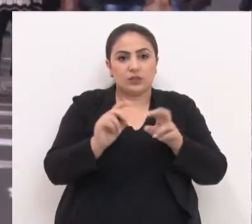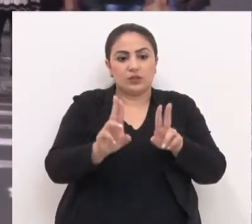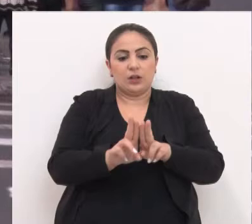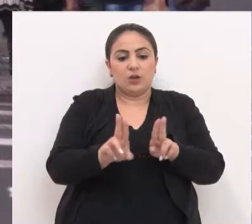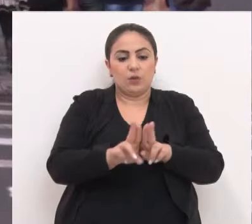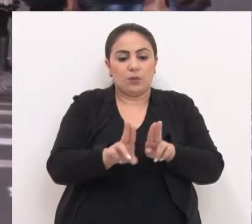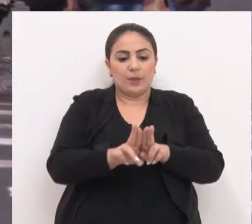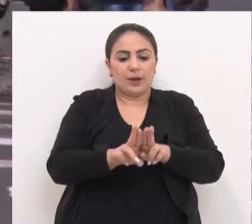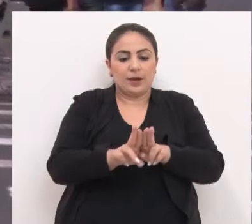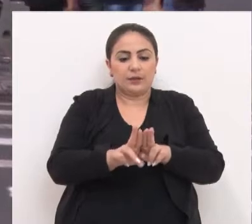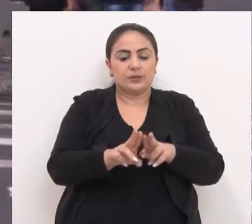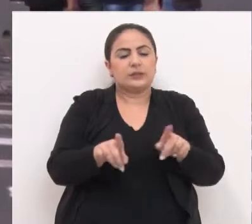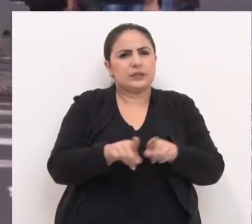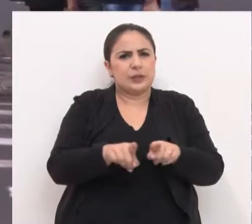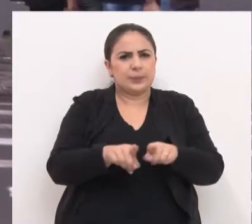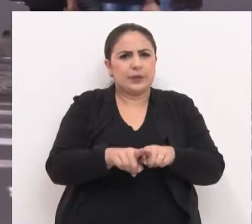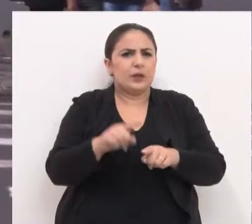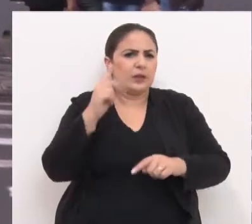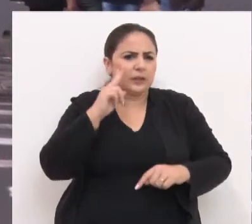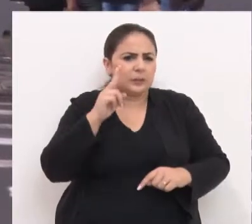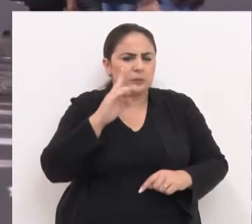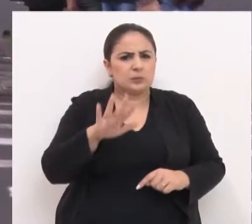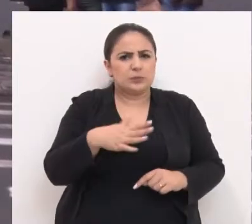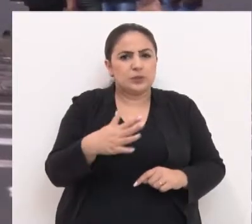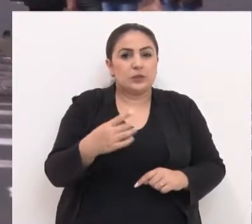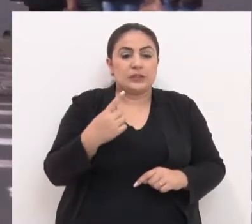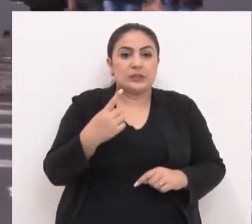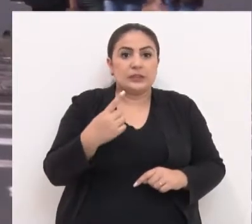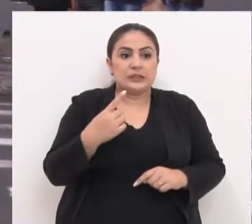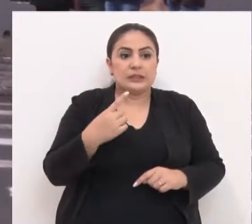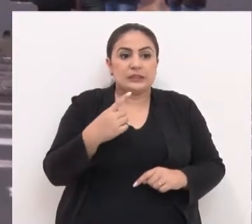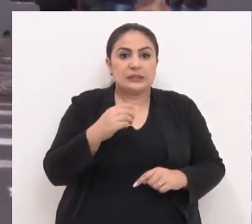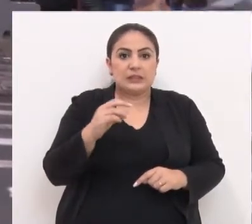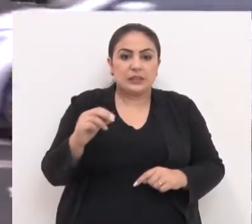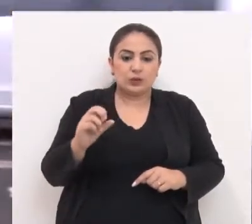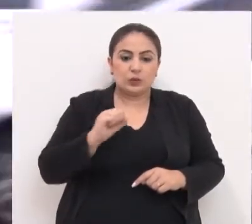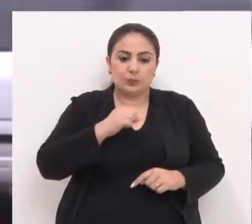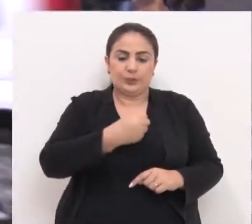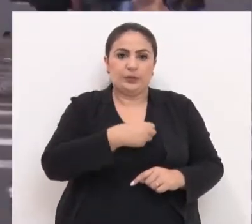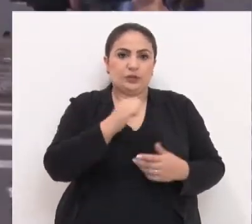realizados pela UPF, e é um sem número de atividades.